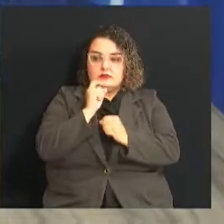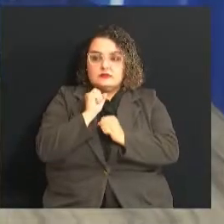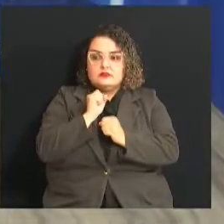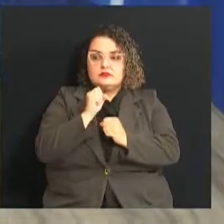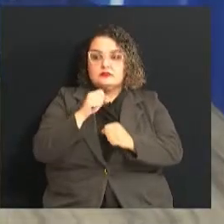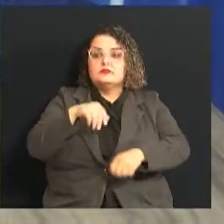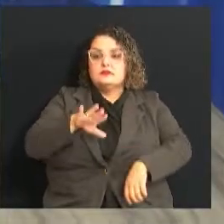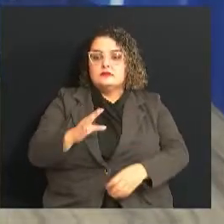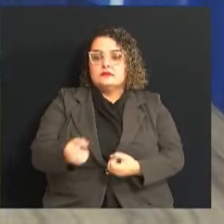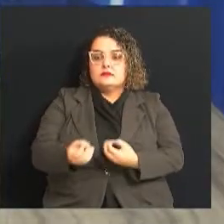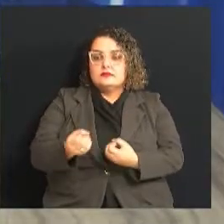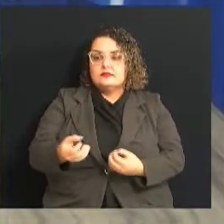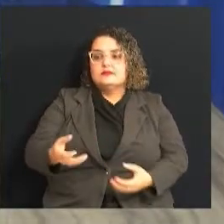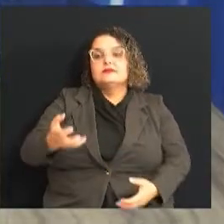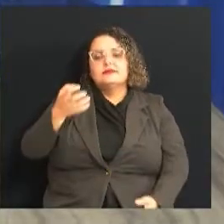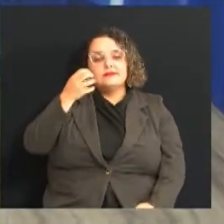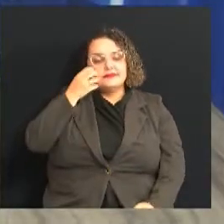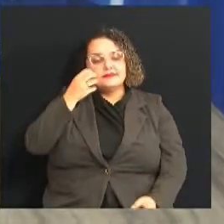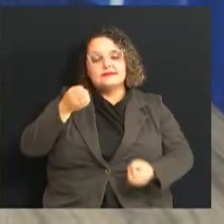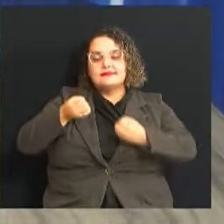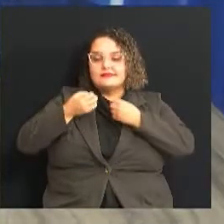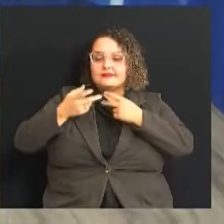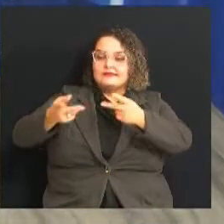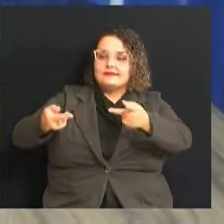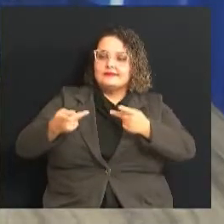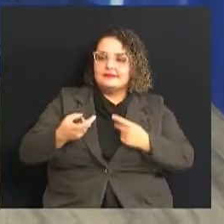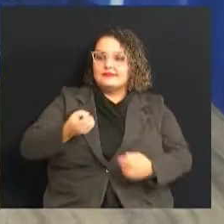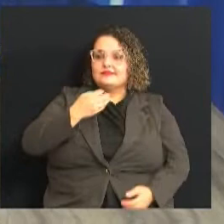Então, André, seja bem-vindo e boa tarde.